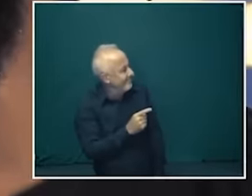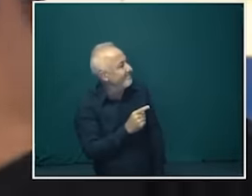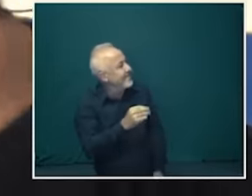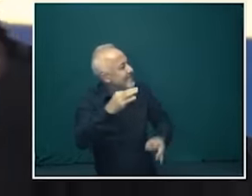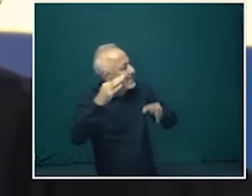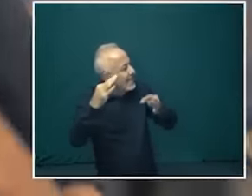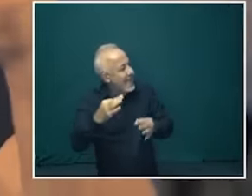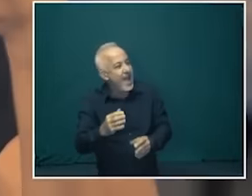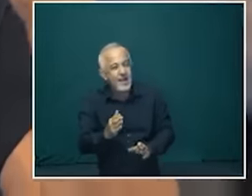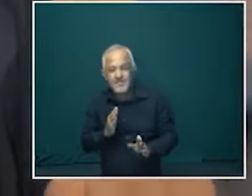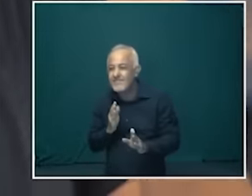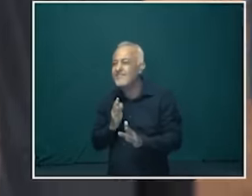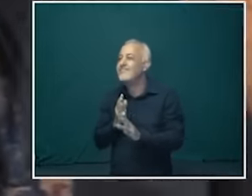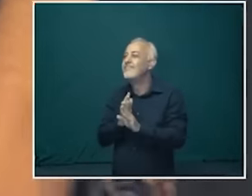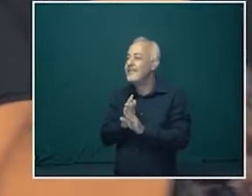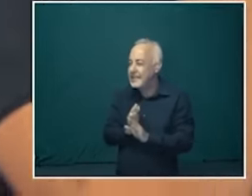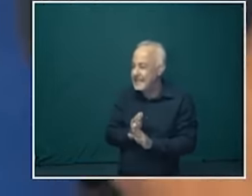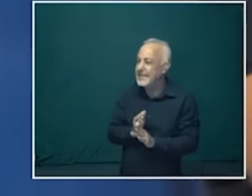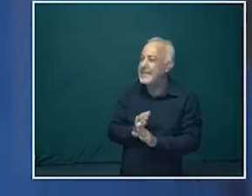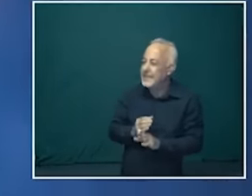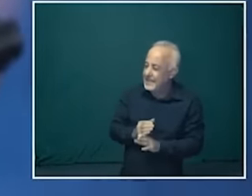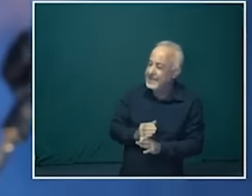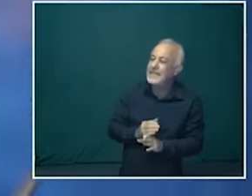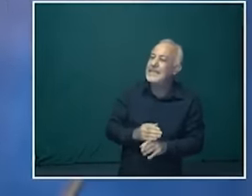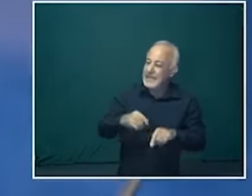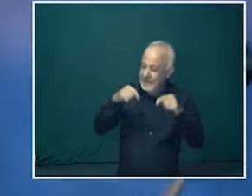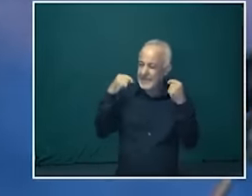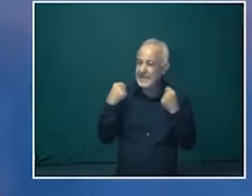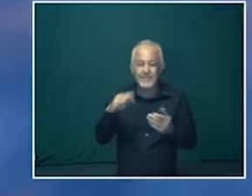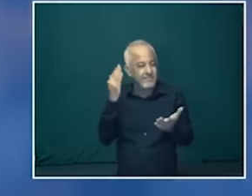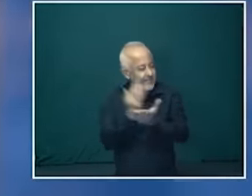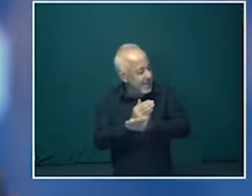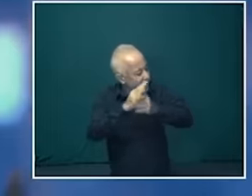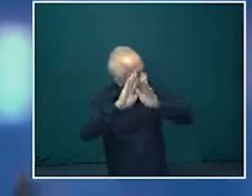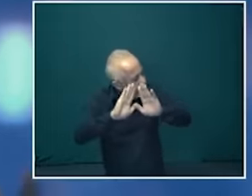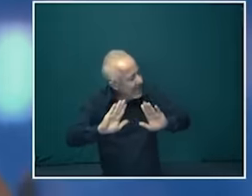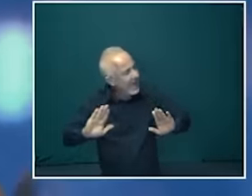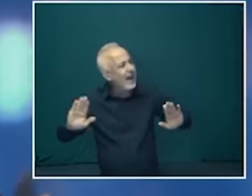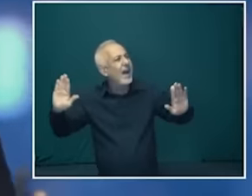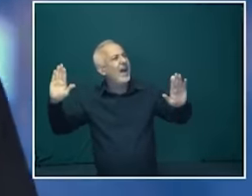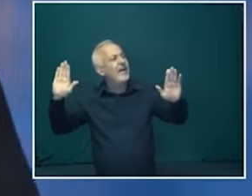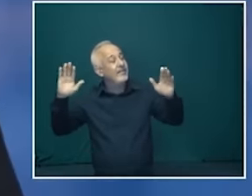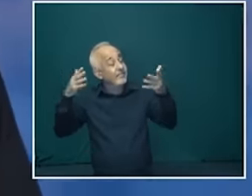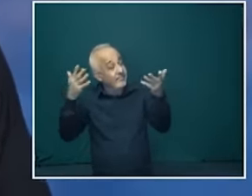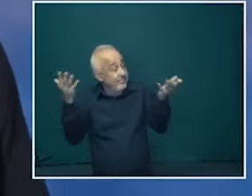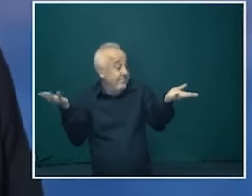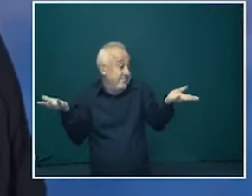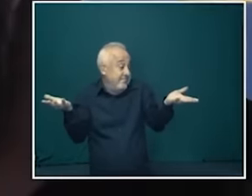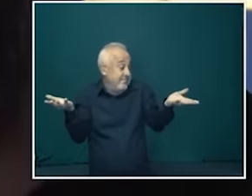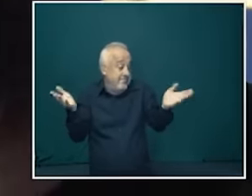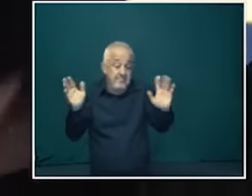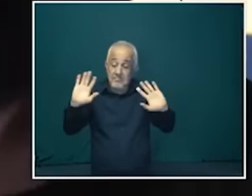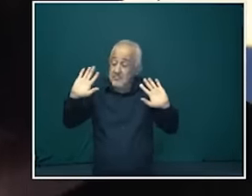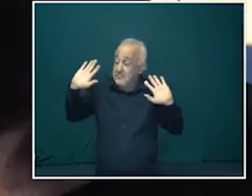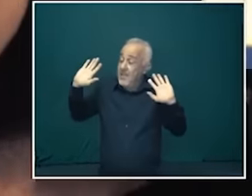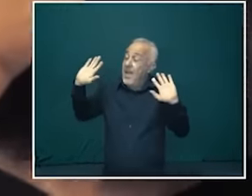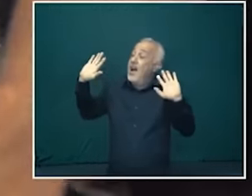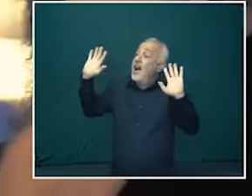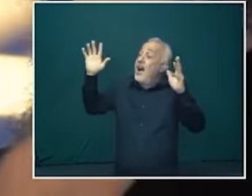mas é que eu descobri que você tava lá, me obrigando a terminar. Ah,